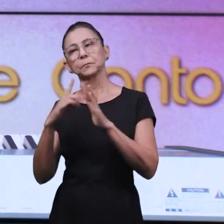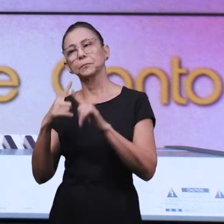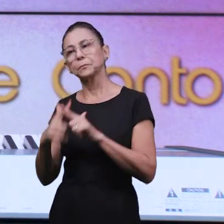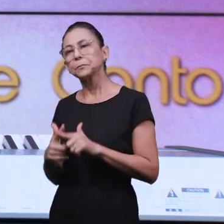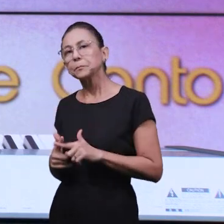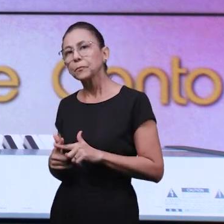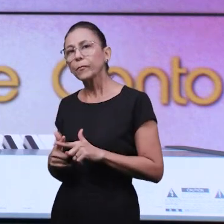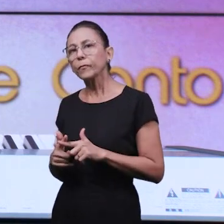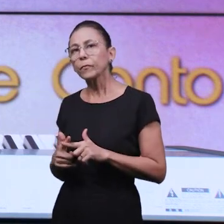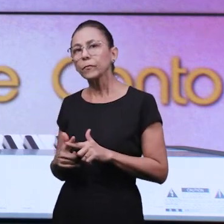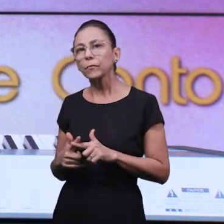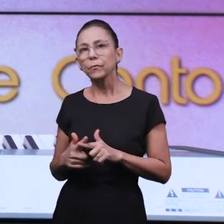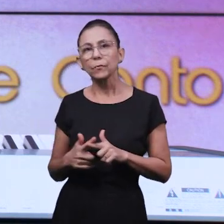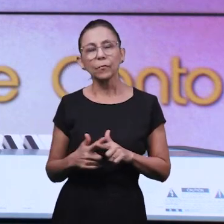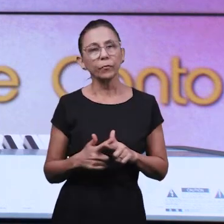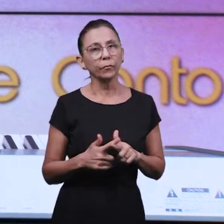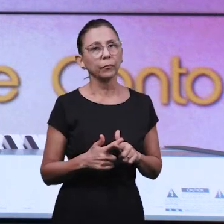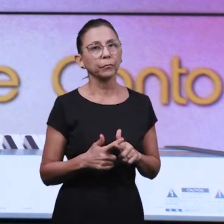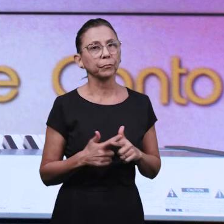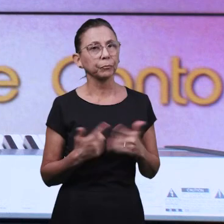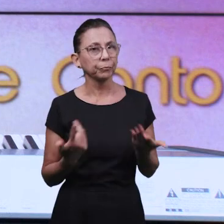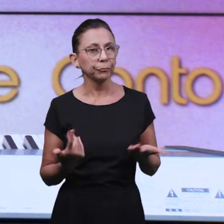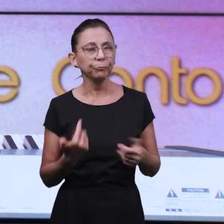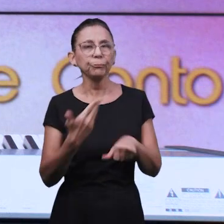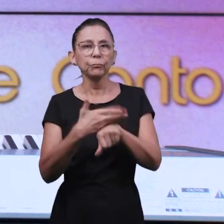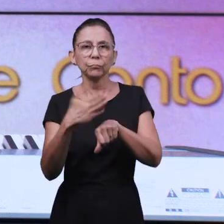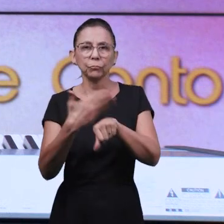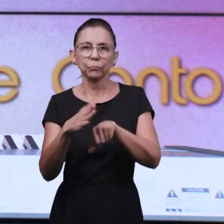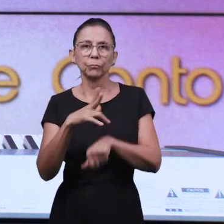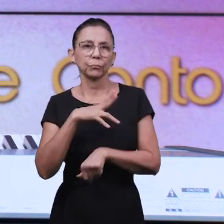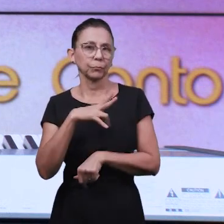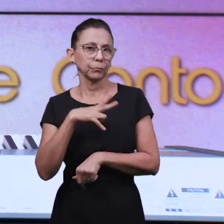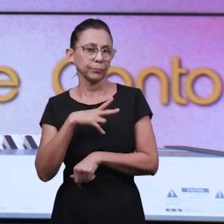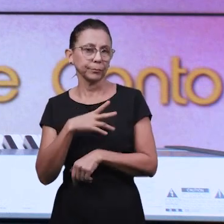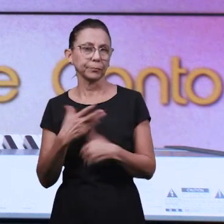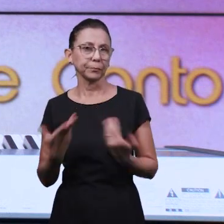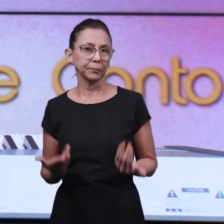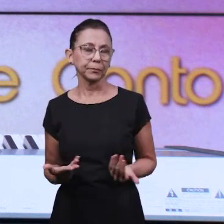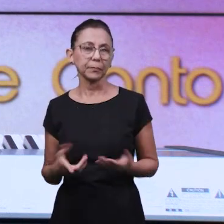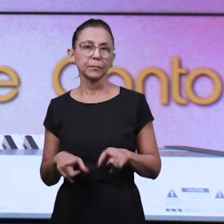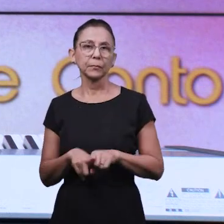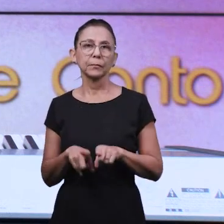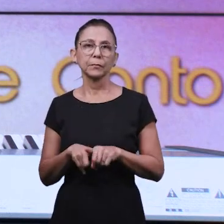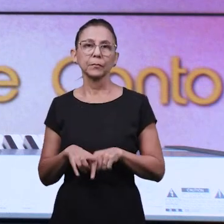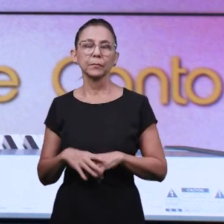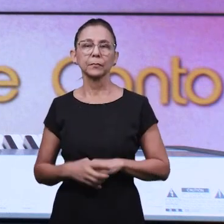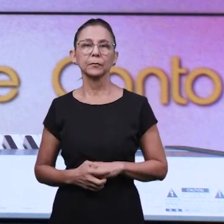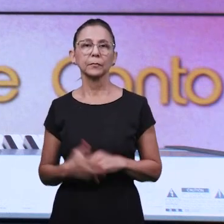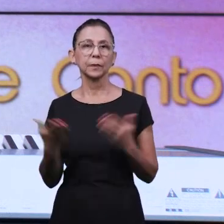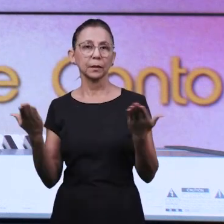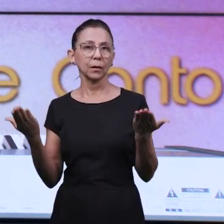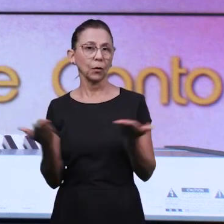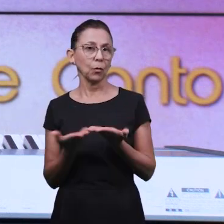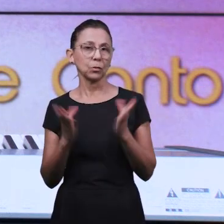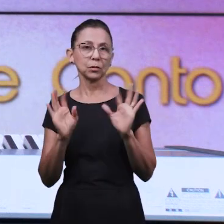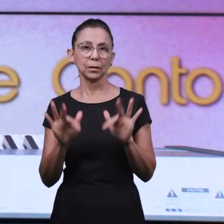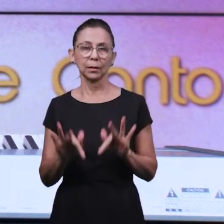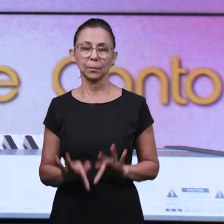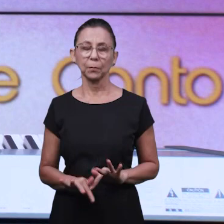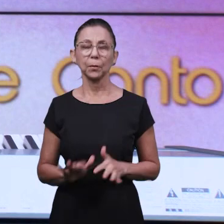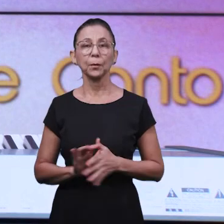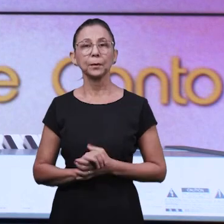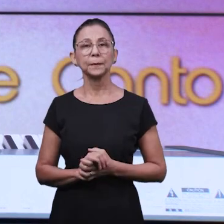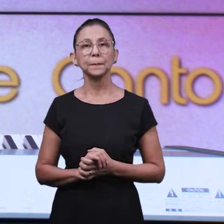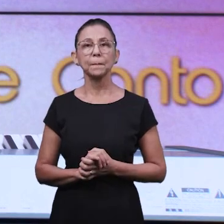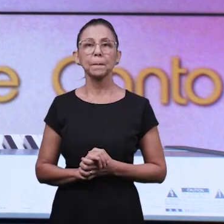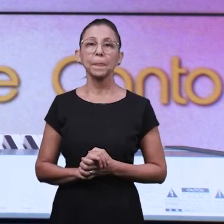igreja, com o seu treino, na verdade, seu próprio treino individual. Nós ficaremos por aqui nesta